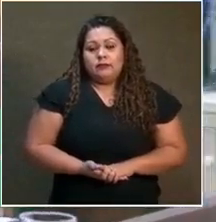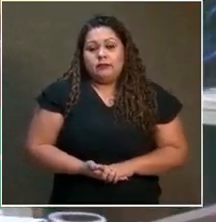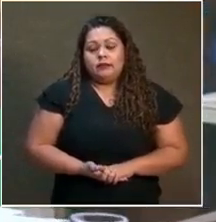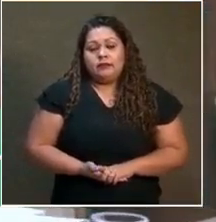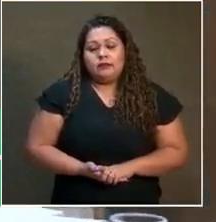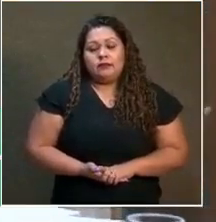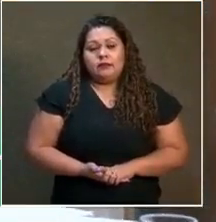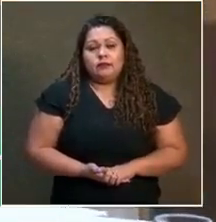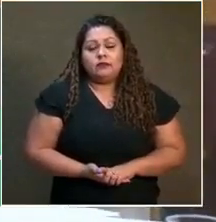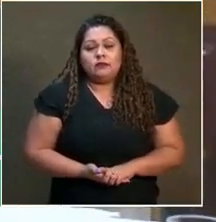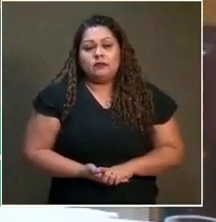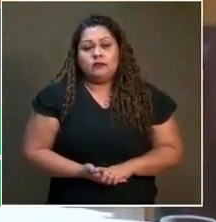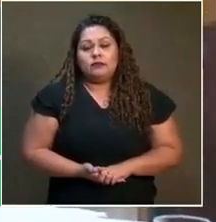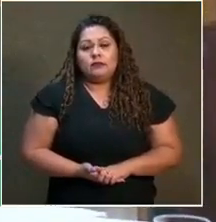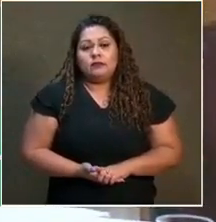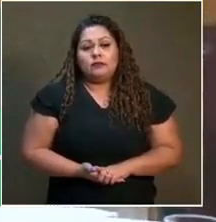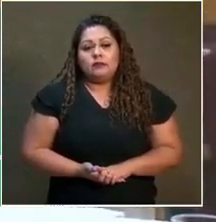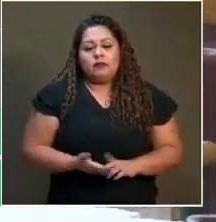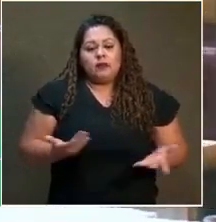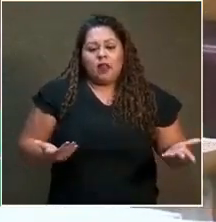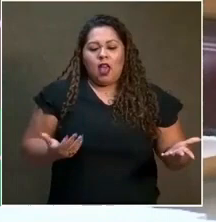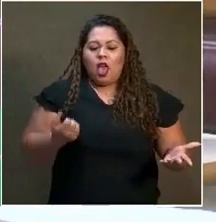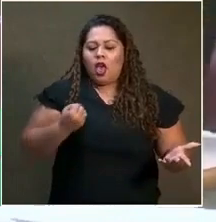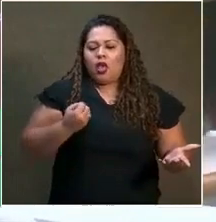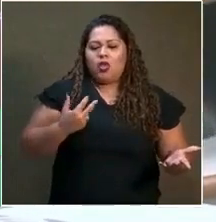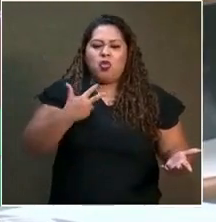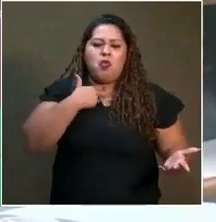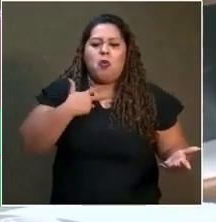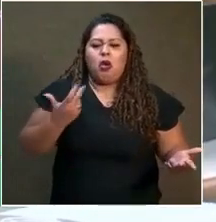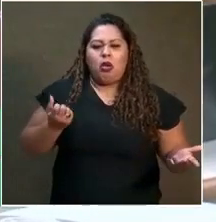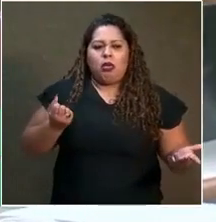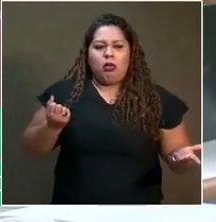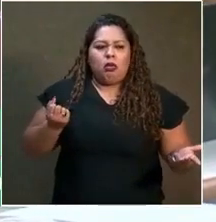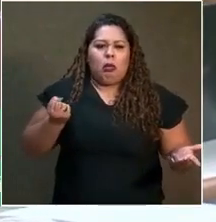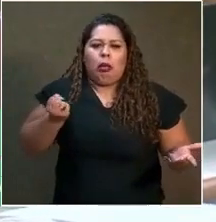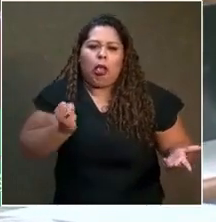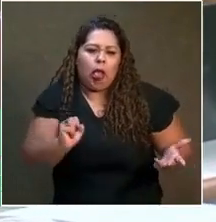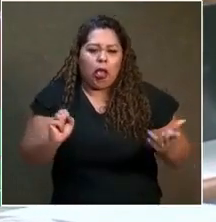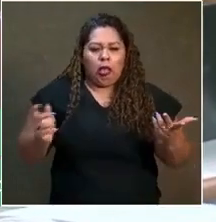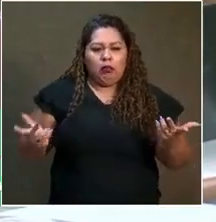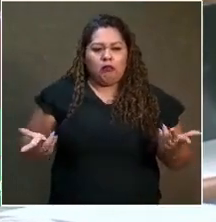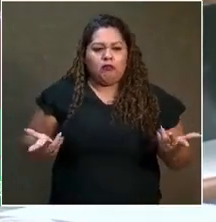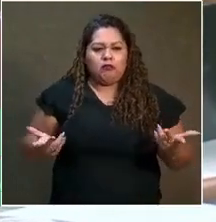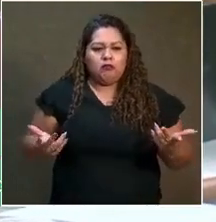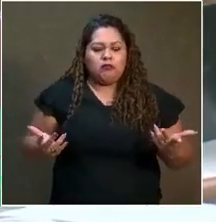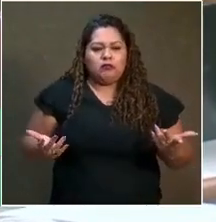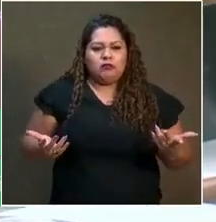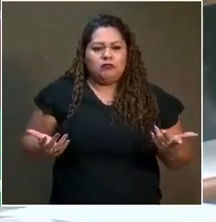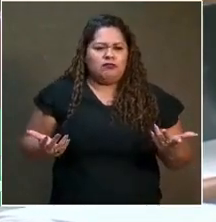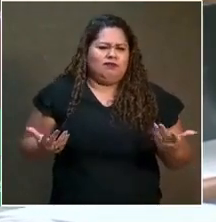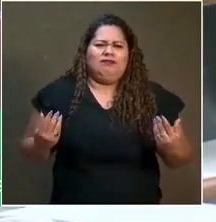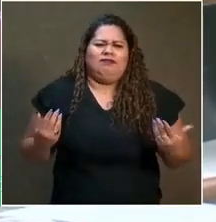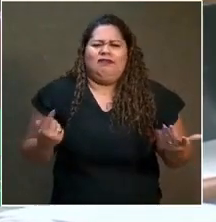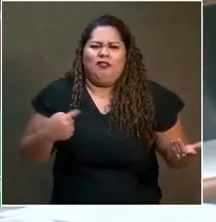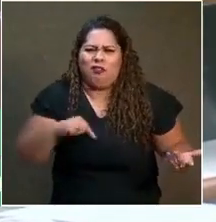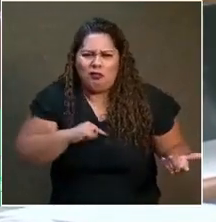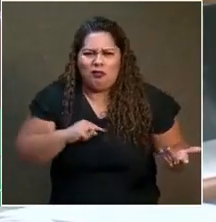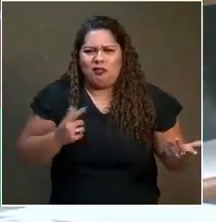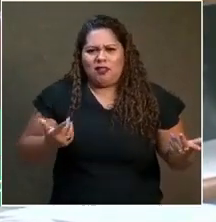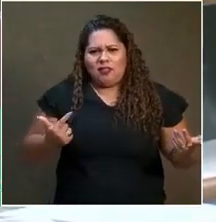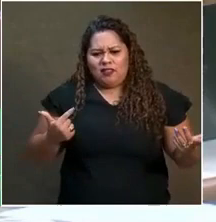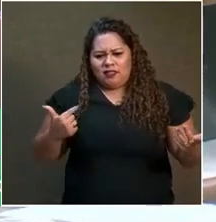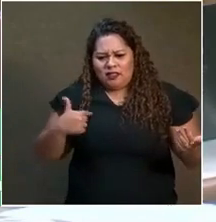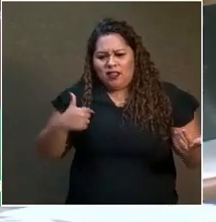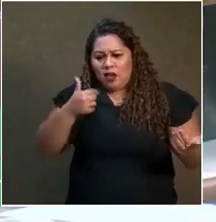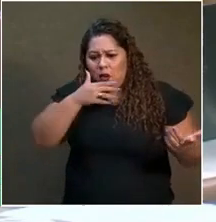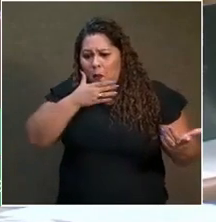Não pode defender a honra para matar. A gente não está defendendo a honra. Longe de nós, eu sou pai,